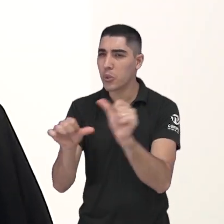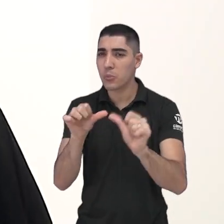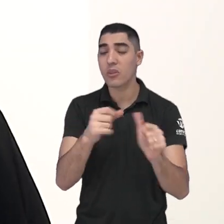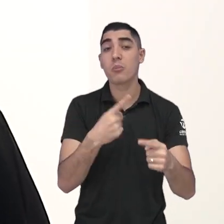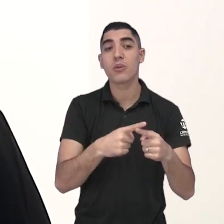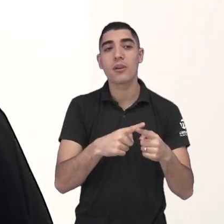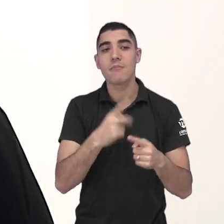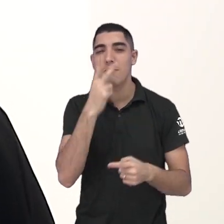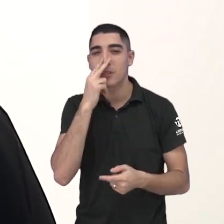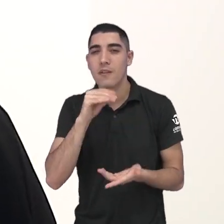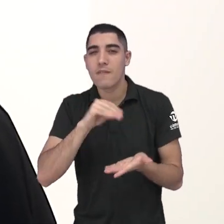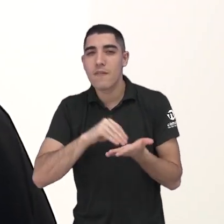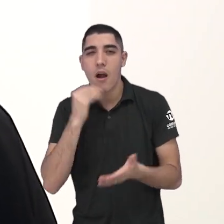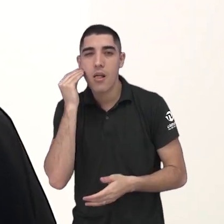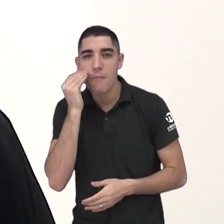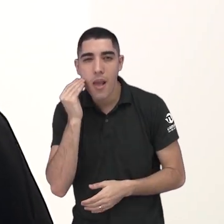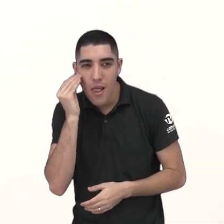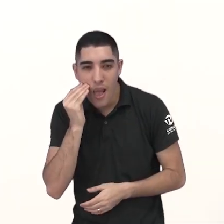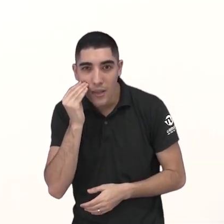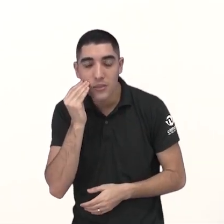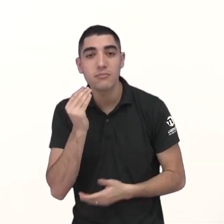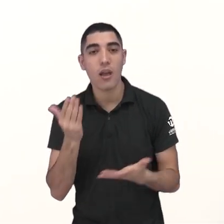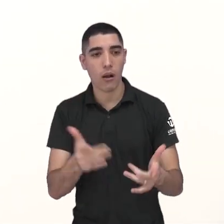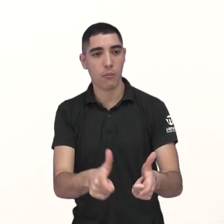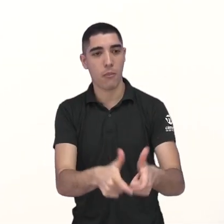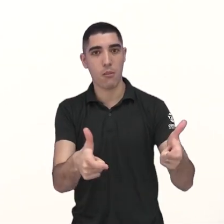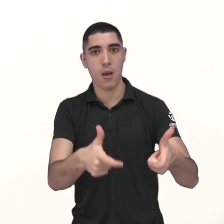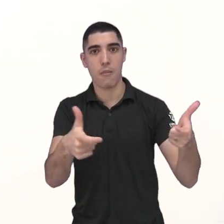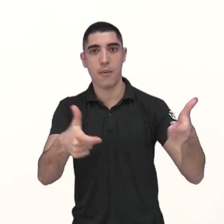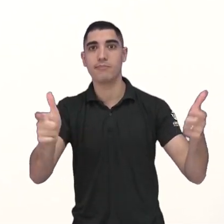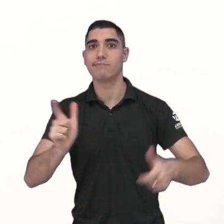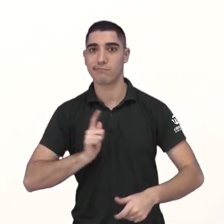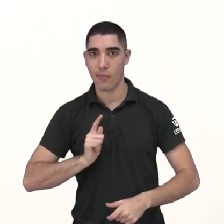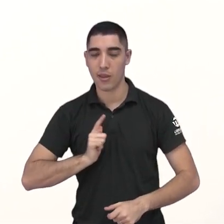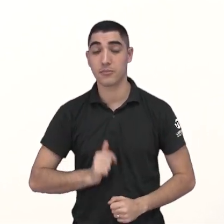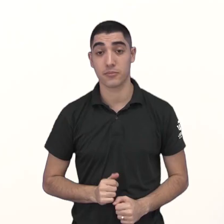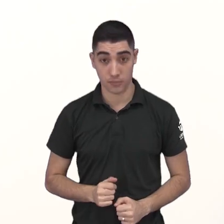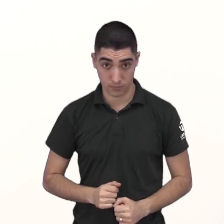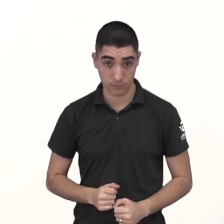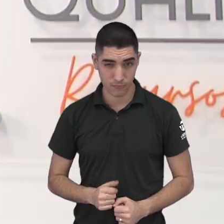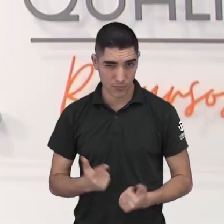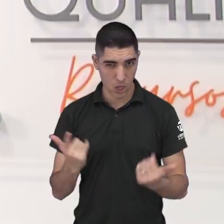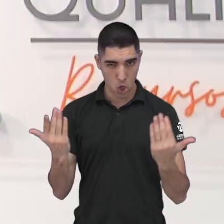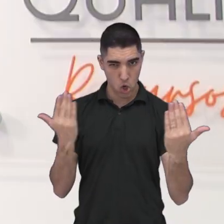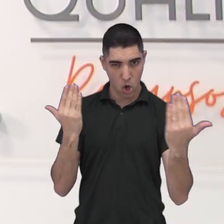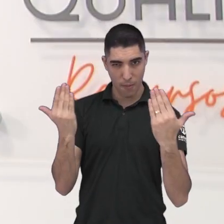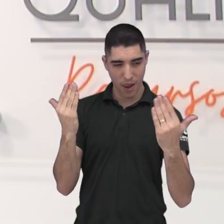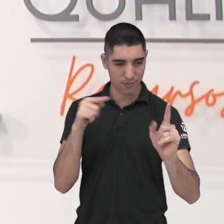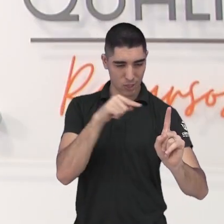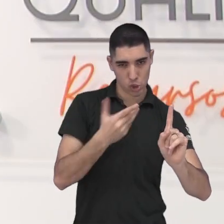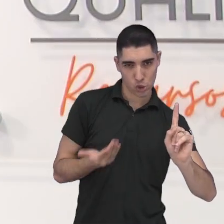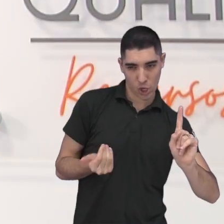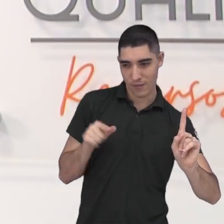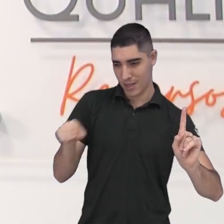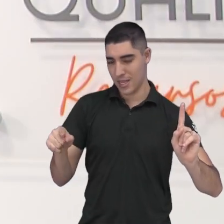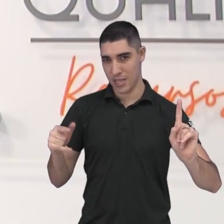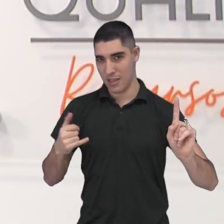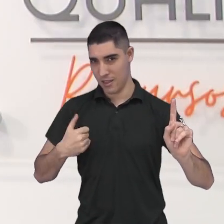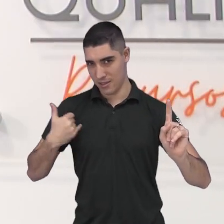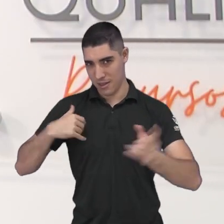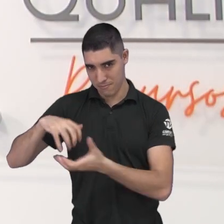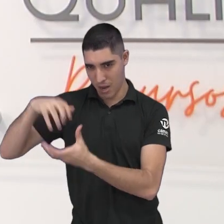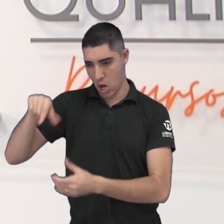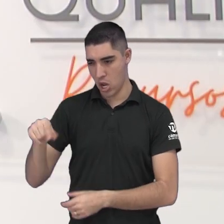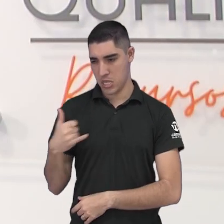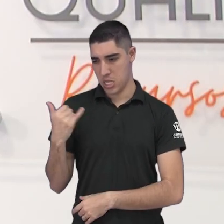vezes associado à falta de experiência, é uma tendência cada vez mais presente. Quando a gente vai comparar aos profissionais